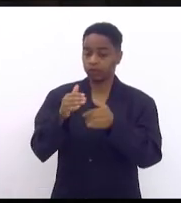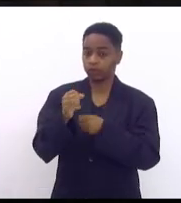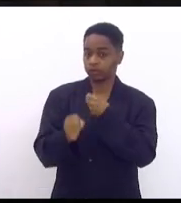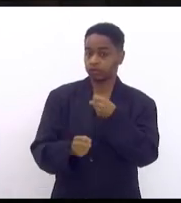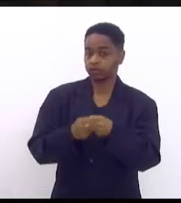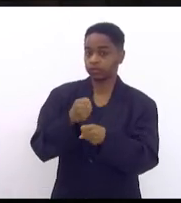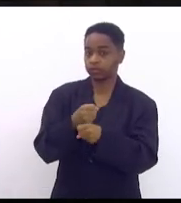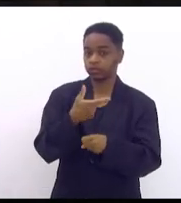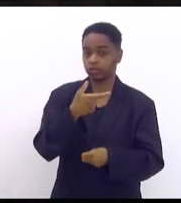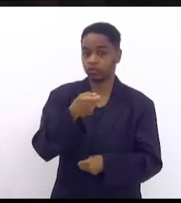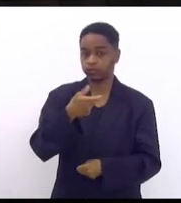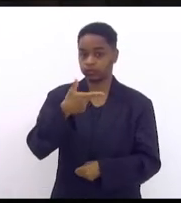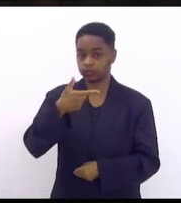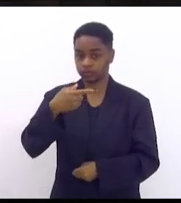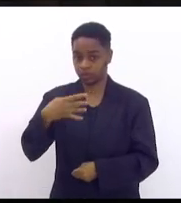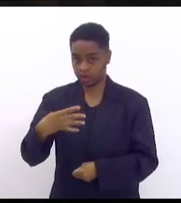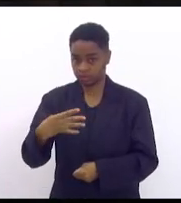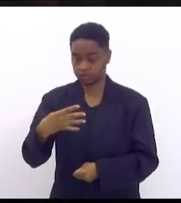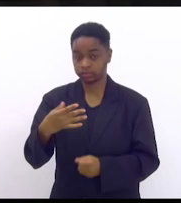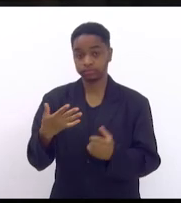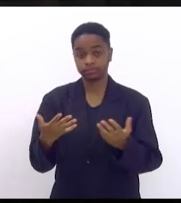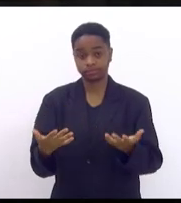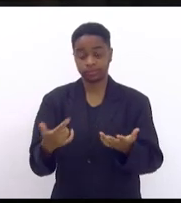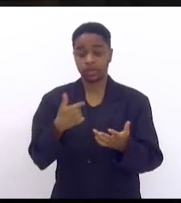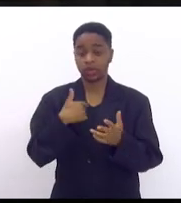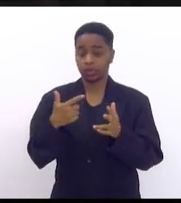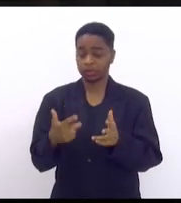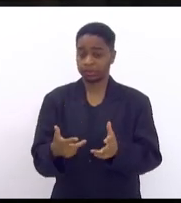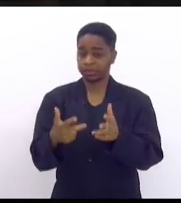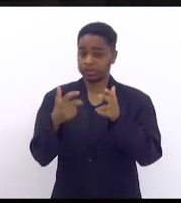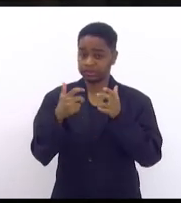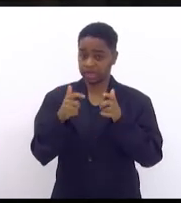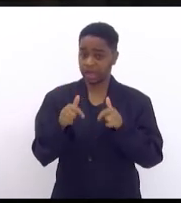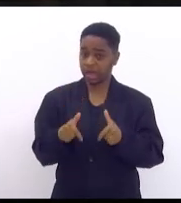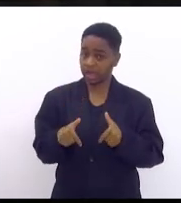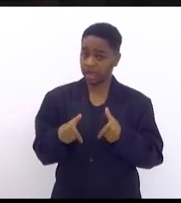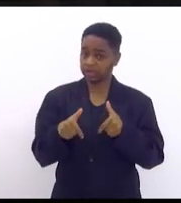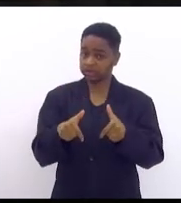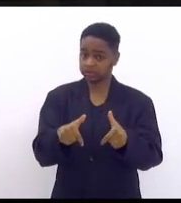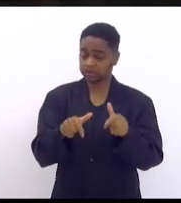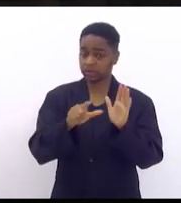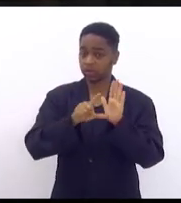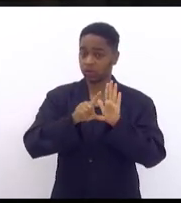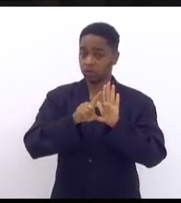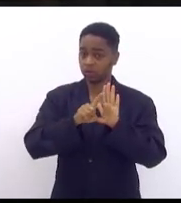2024, eu verifico que essas medidas legislativas